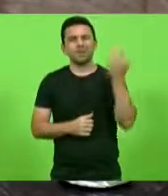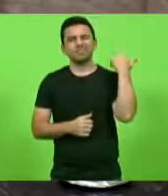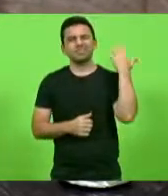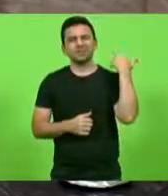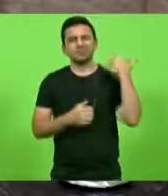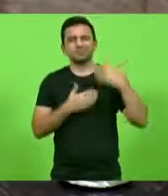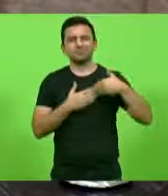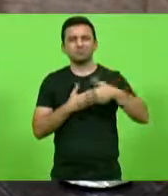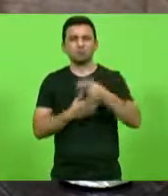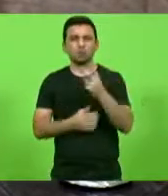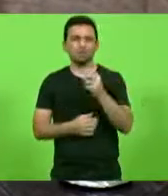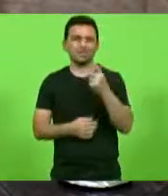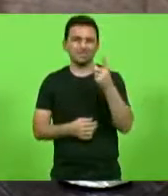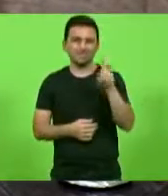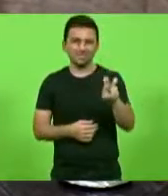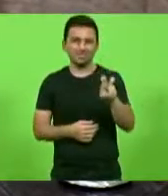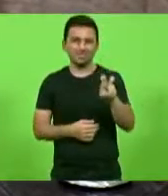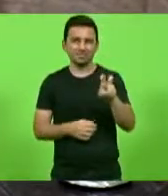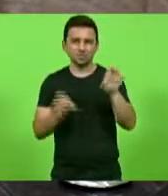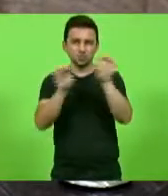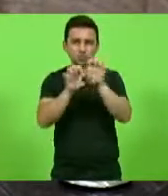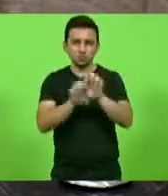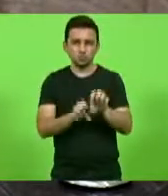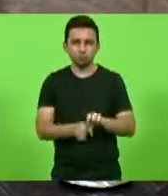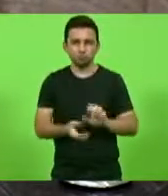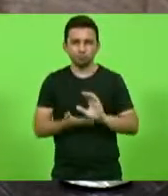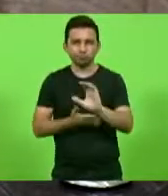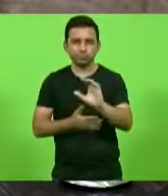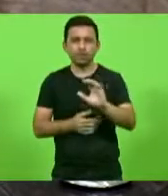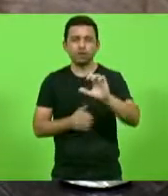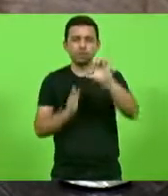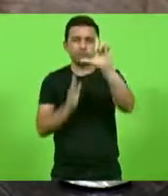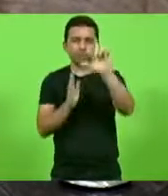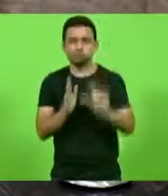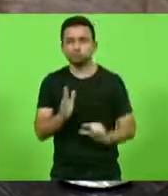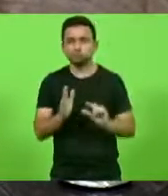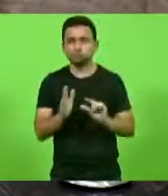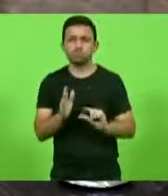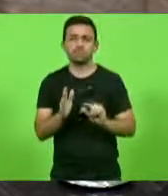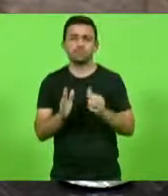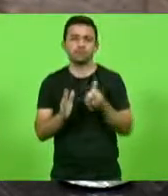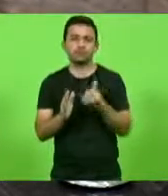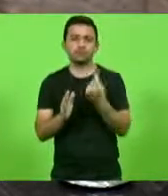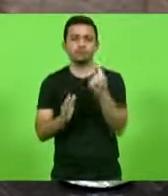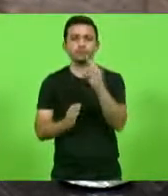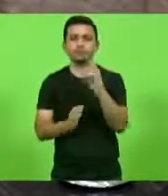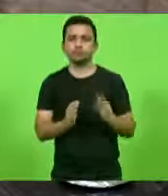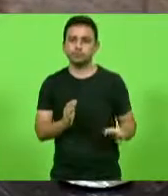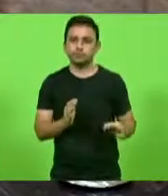o investimento em infraestrutura em Santa Catarina caiu 61%.